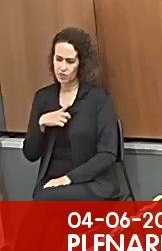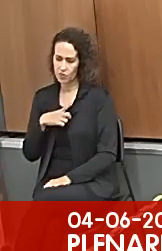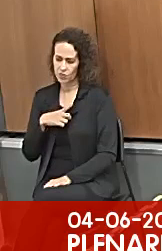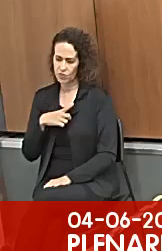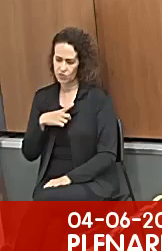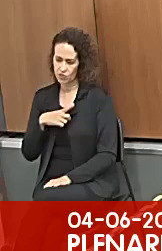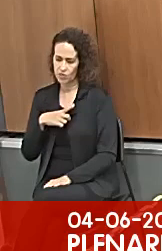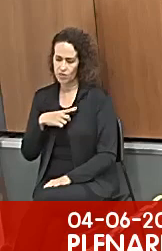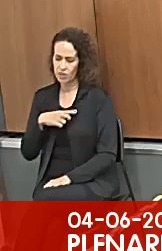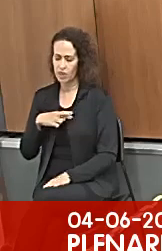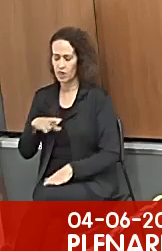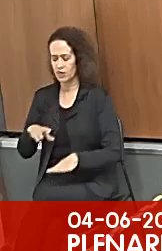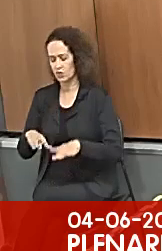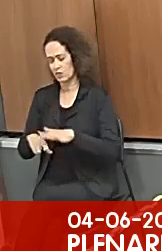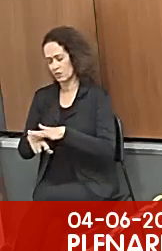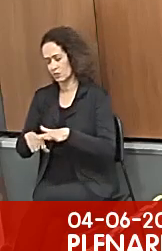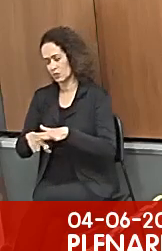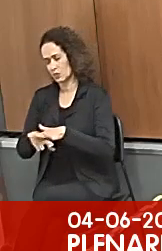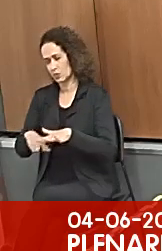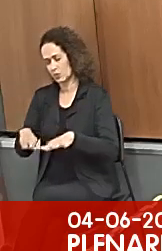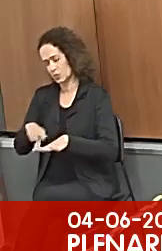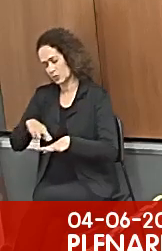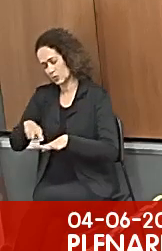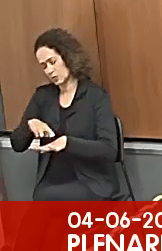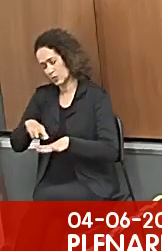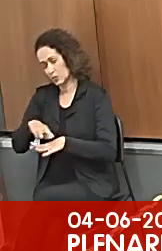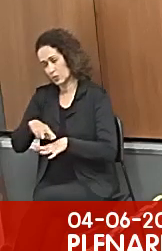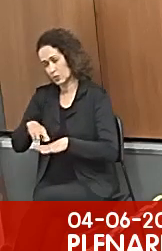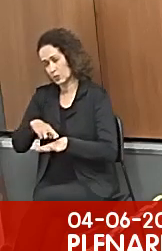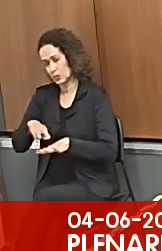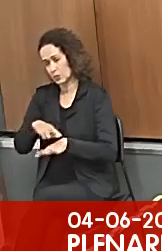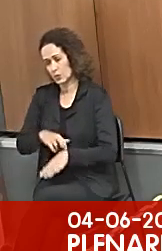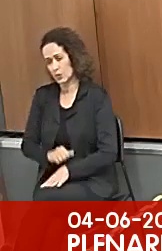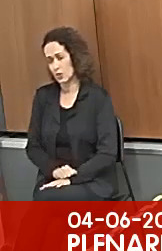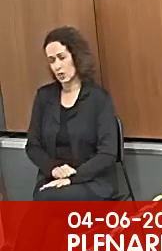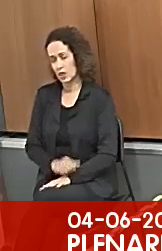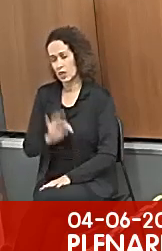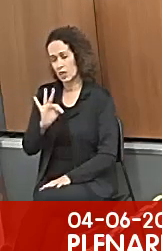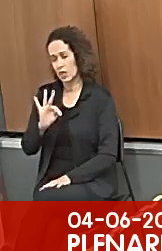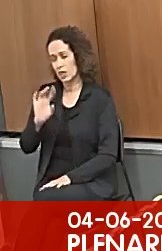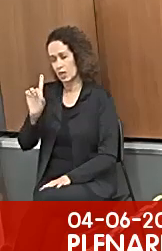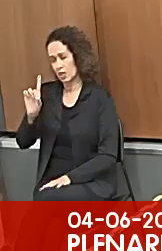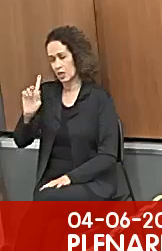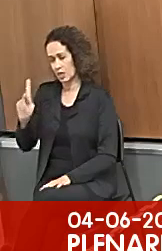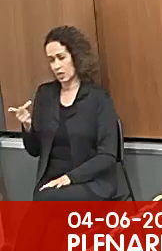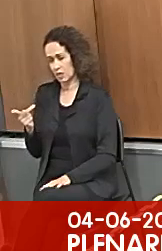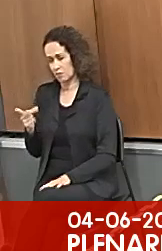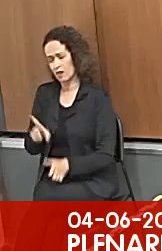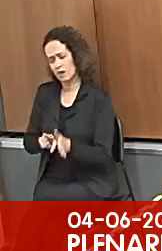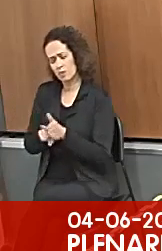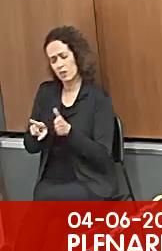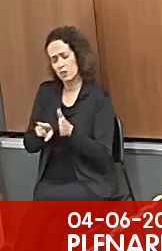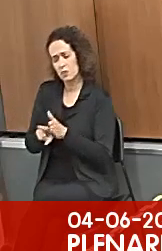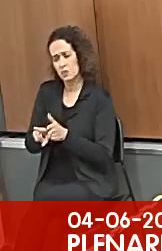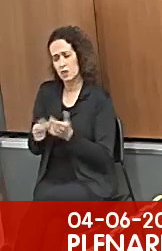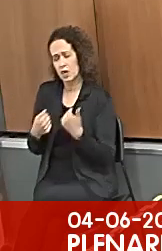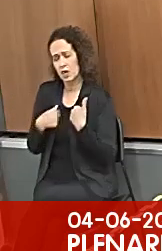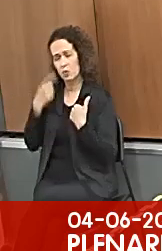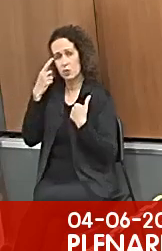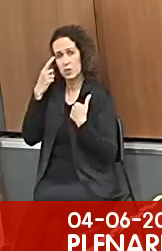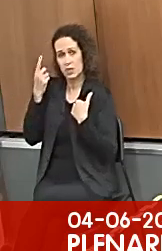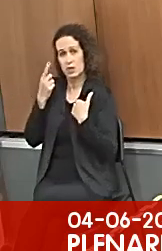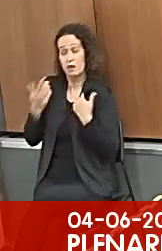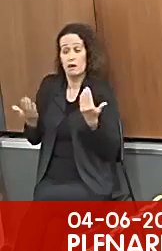dislexia, descalculia, disnomia, disgrafia, déficit de atenção. Ali a pergunta é: e agora? Como é que eu vou lidar